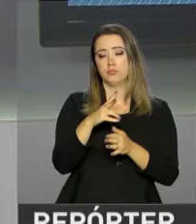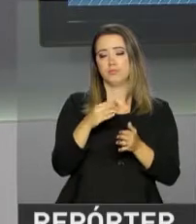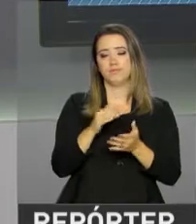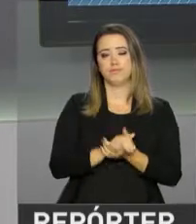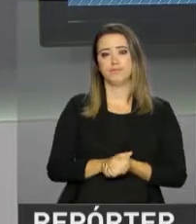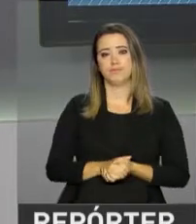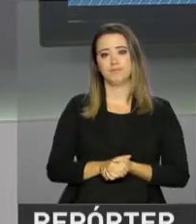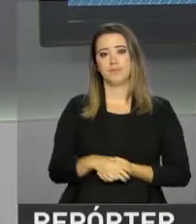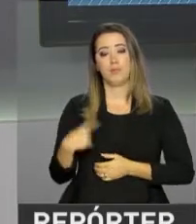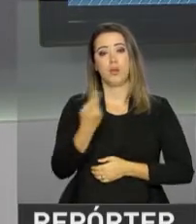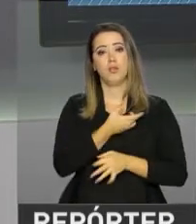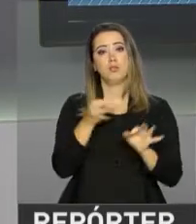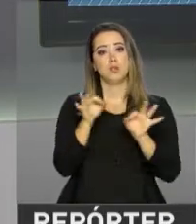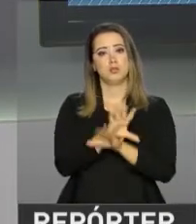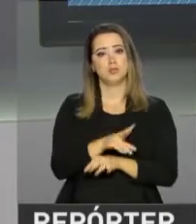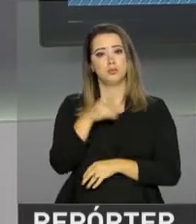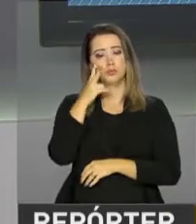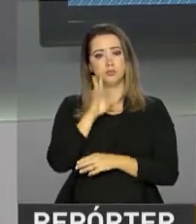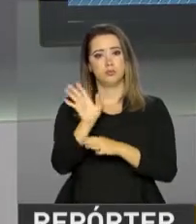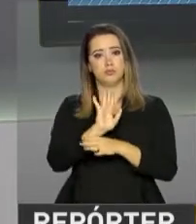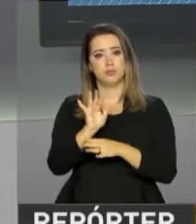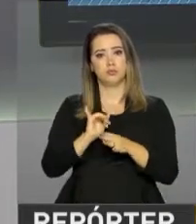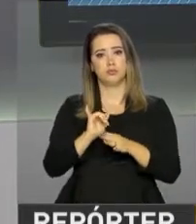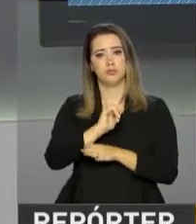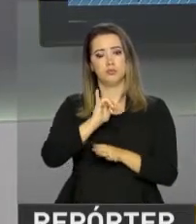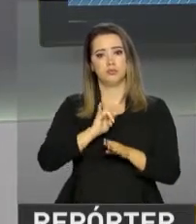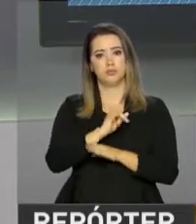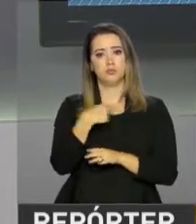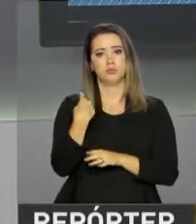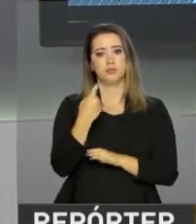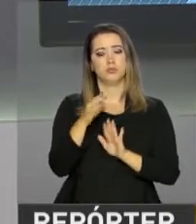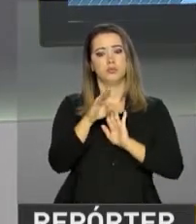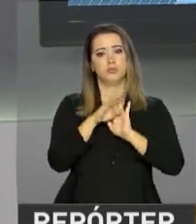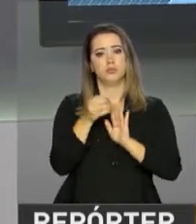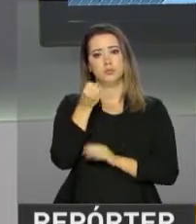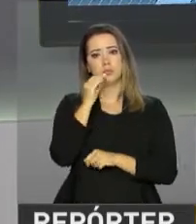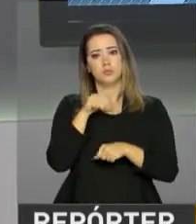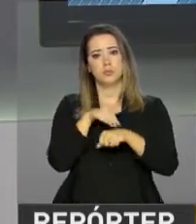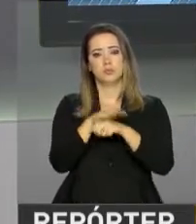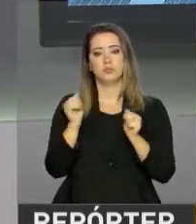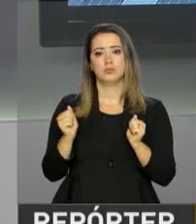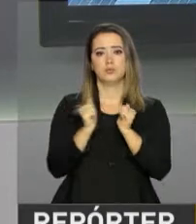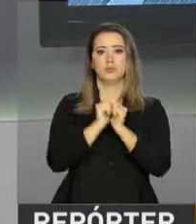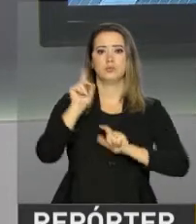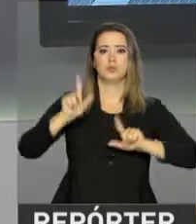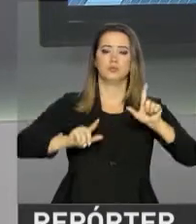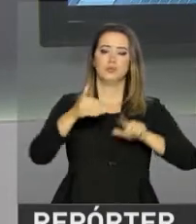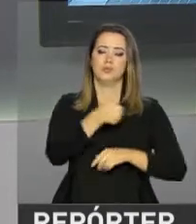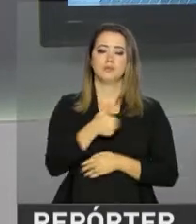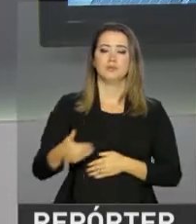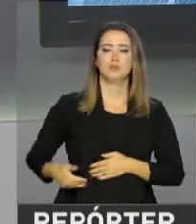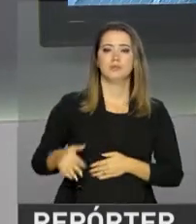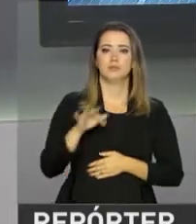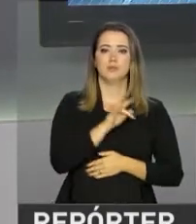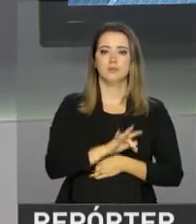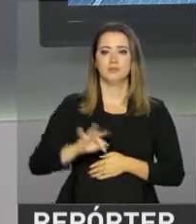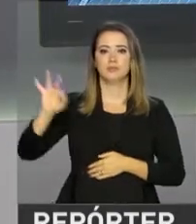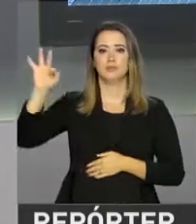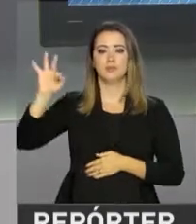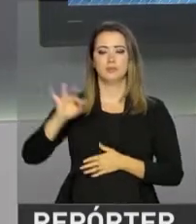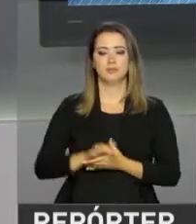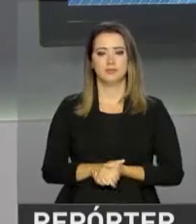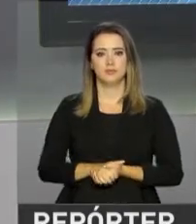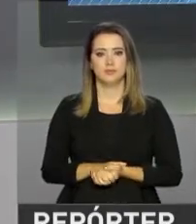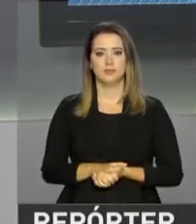nós ficamos por aqui você pode rever as reportagens no youtube uma ótima noite e continue com a gente aqui na nbr a tv